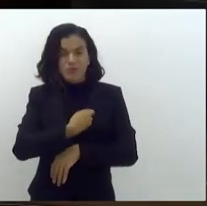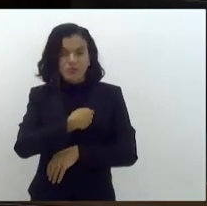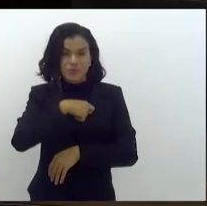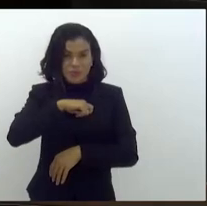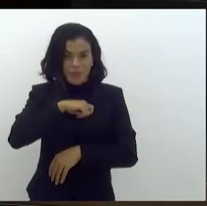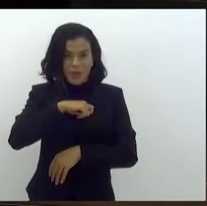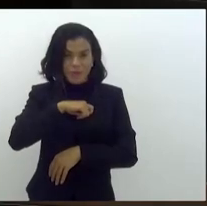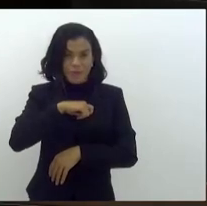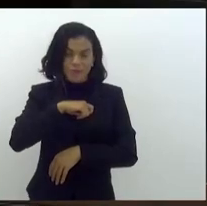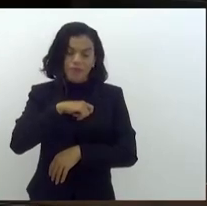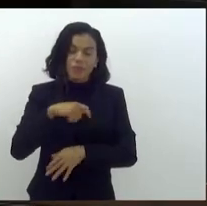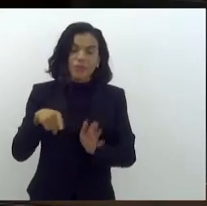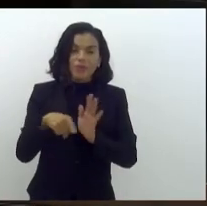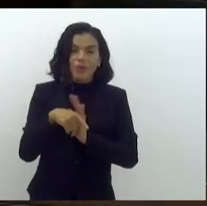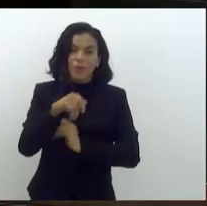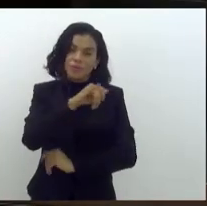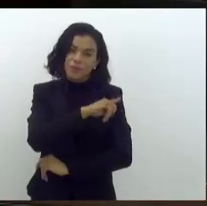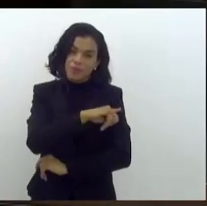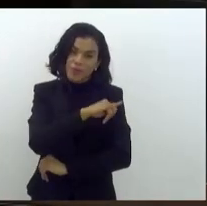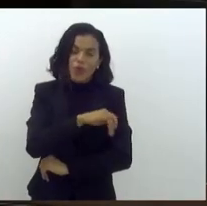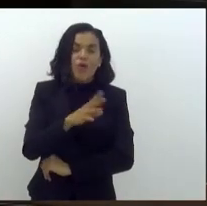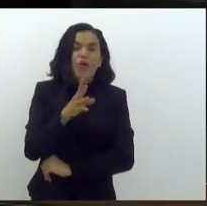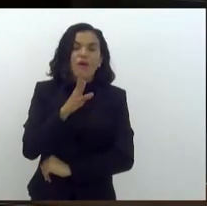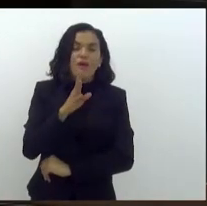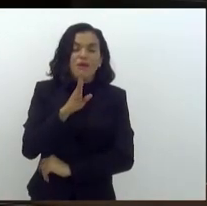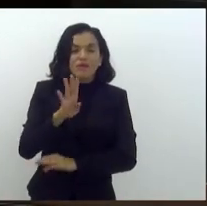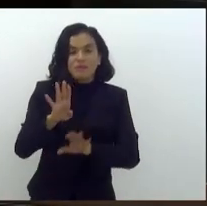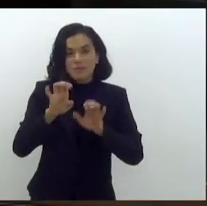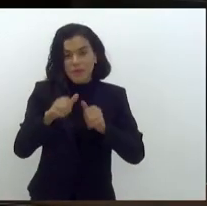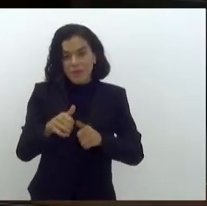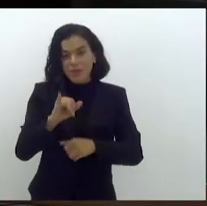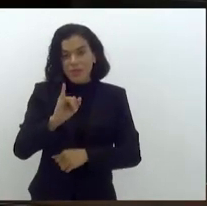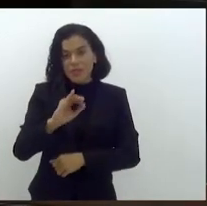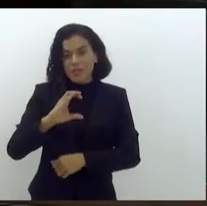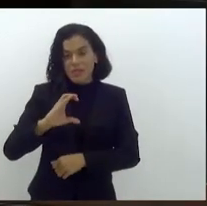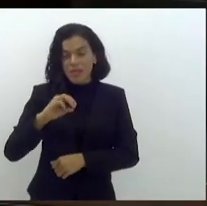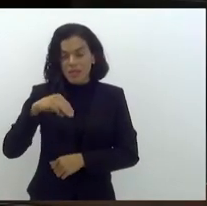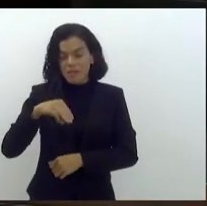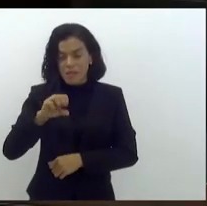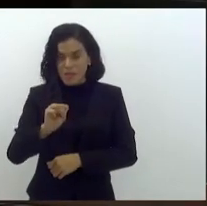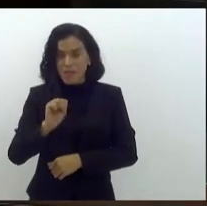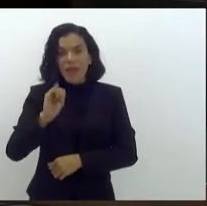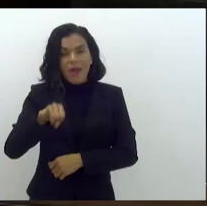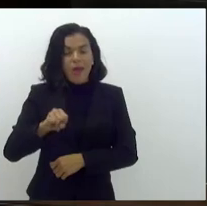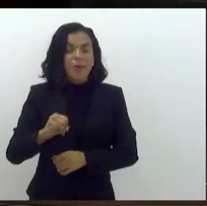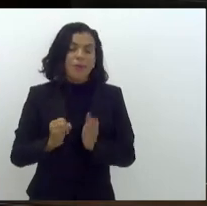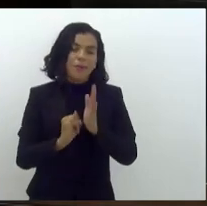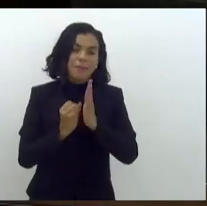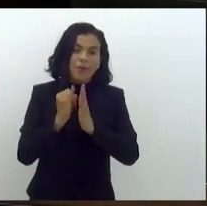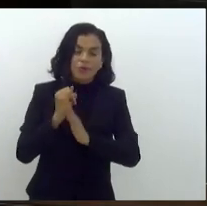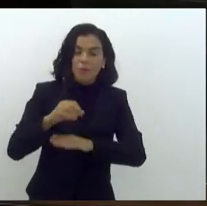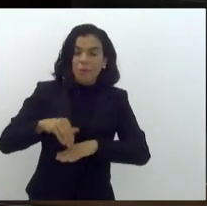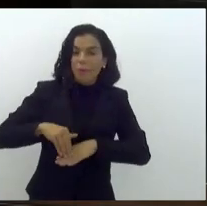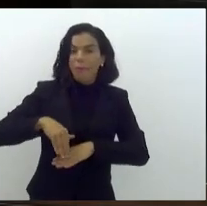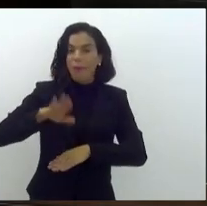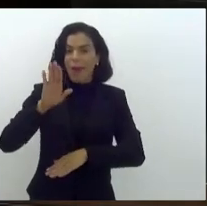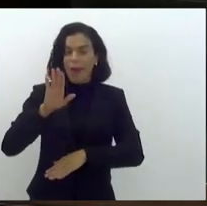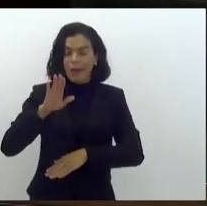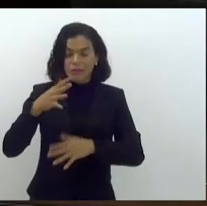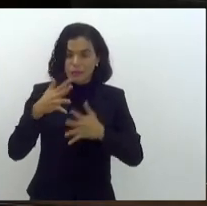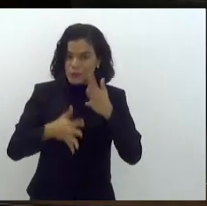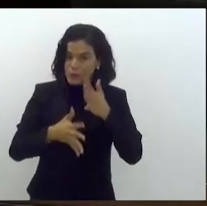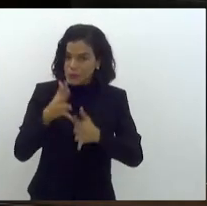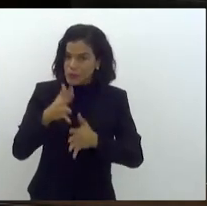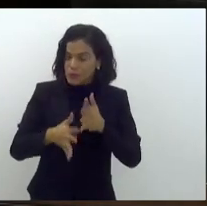estadual do Rio conhecem isso como ninguém o ICMS é um dos impostos mais complexos que nós temos